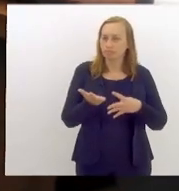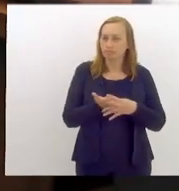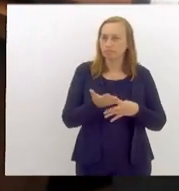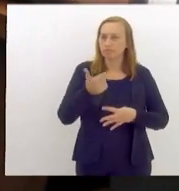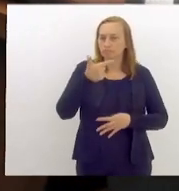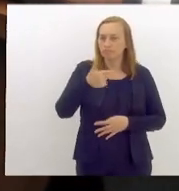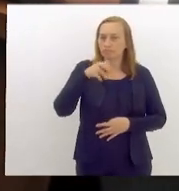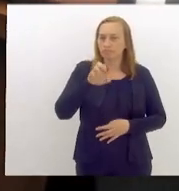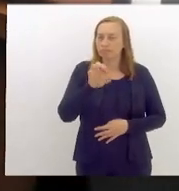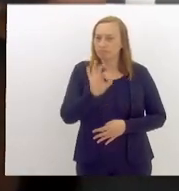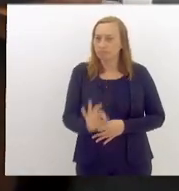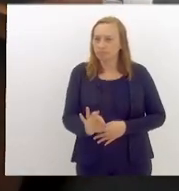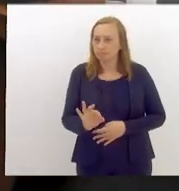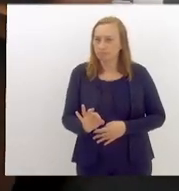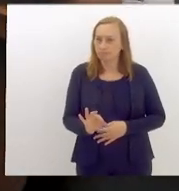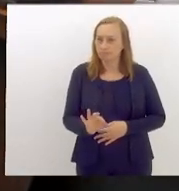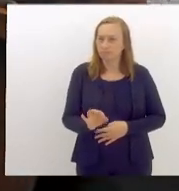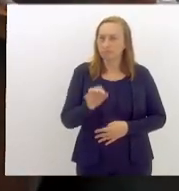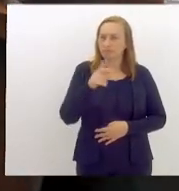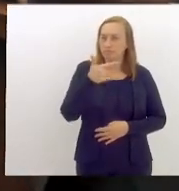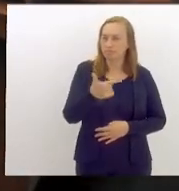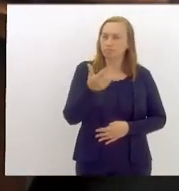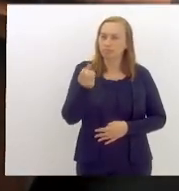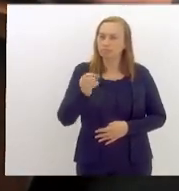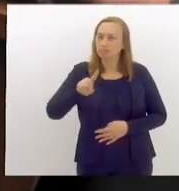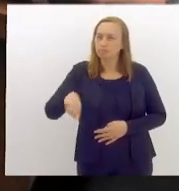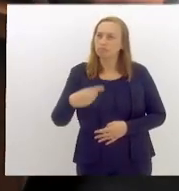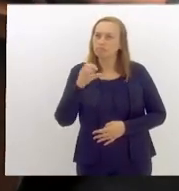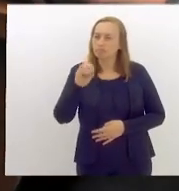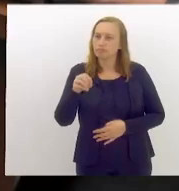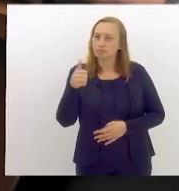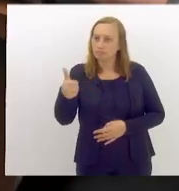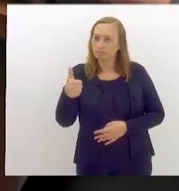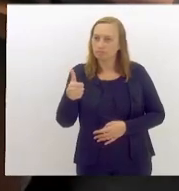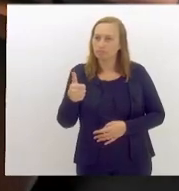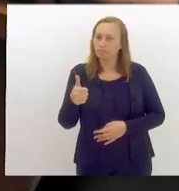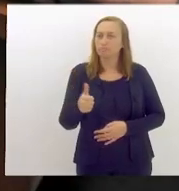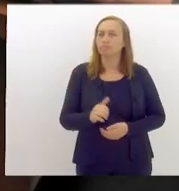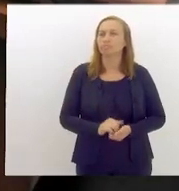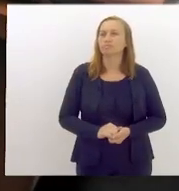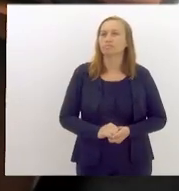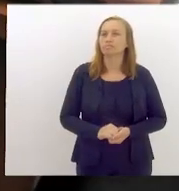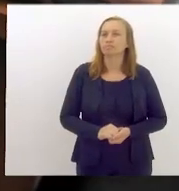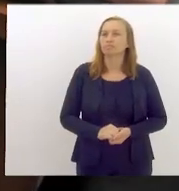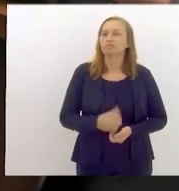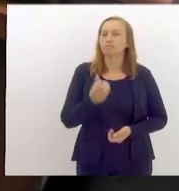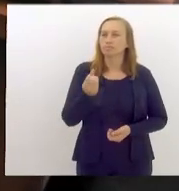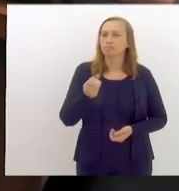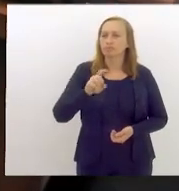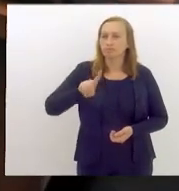25% de 26,01 ou seja